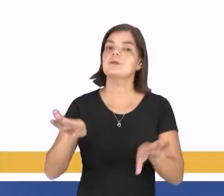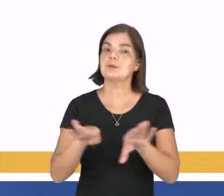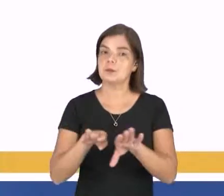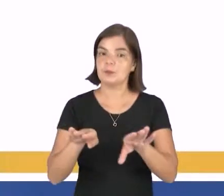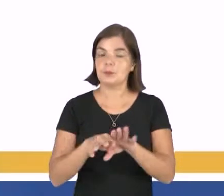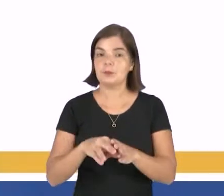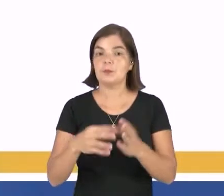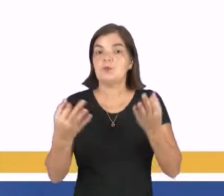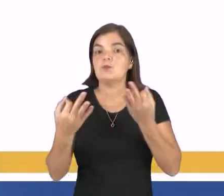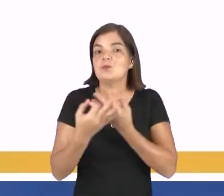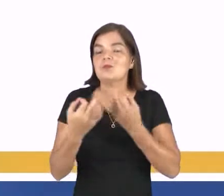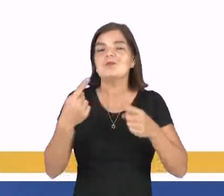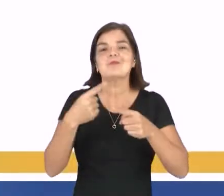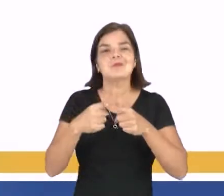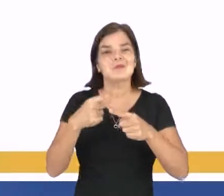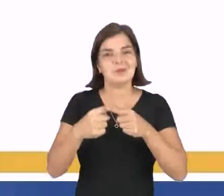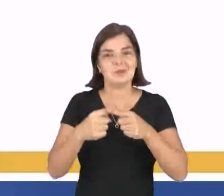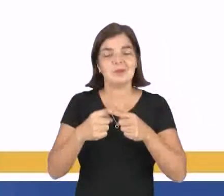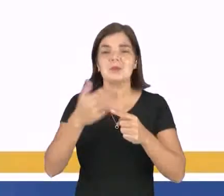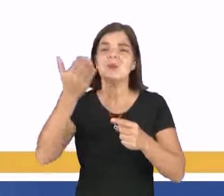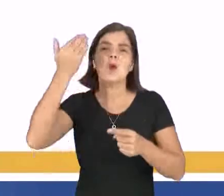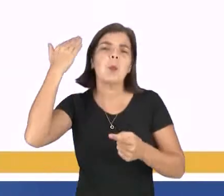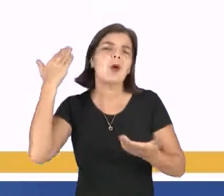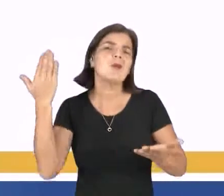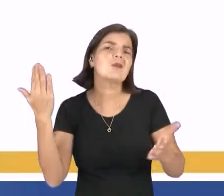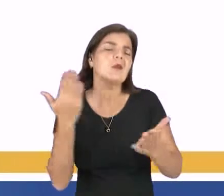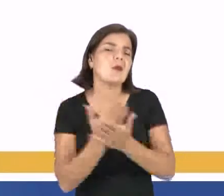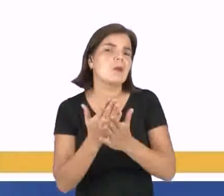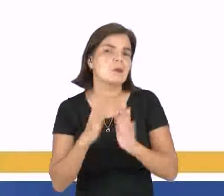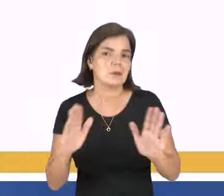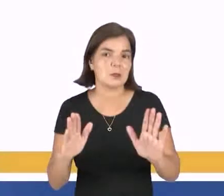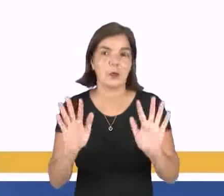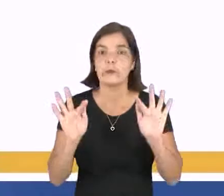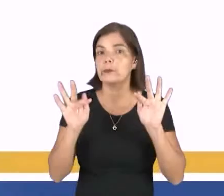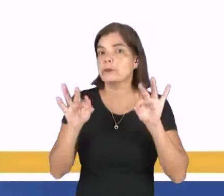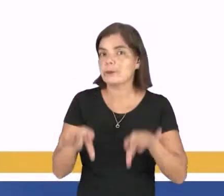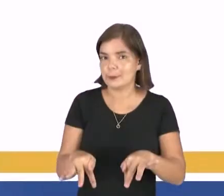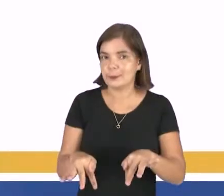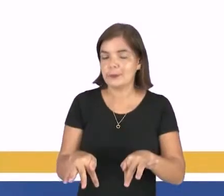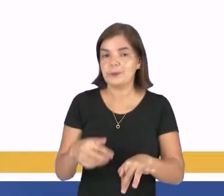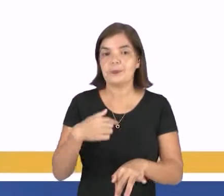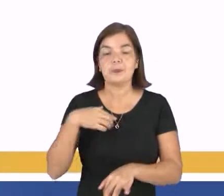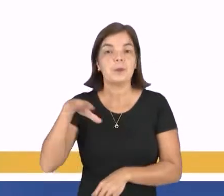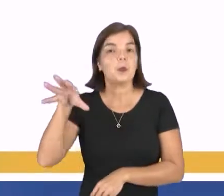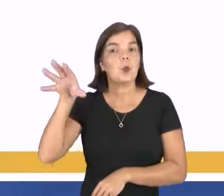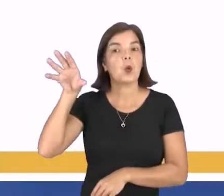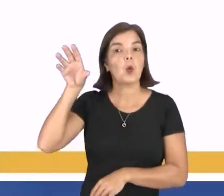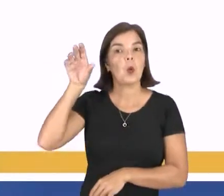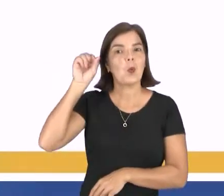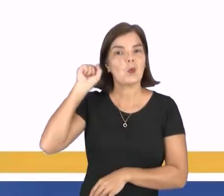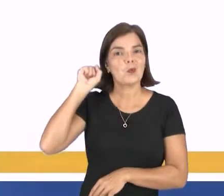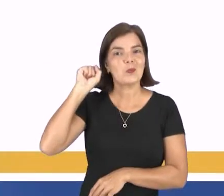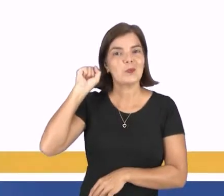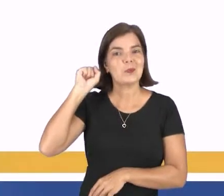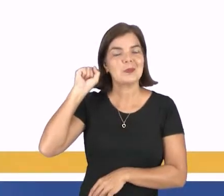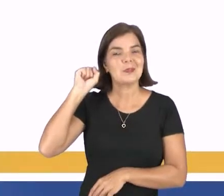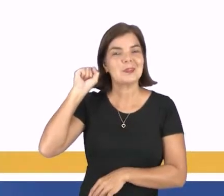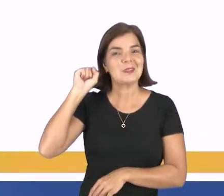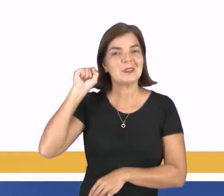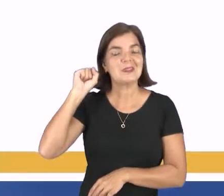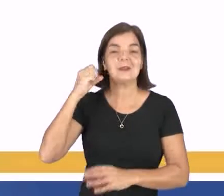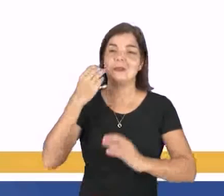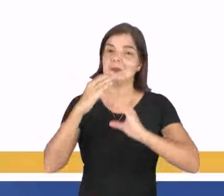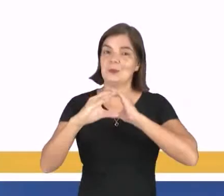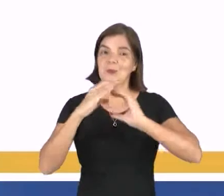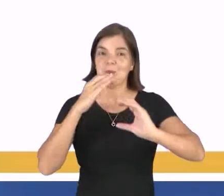pretérito perfeito porque é um passado acabado é um passado concluído eu ouvir música é um passado concluído